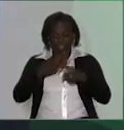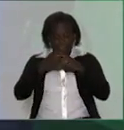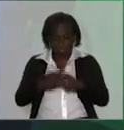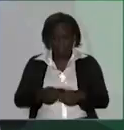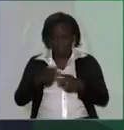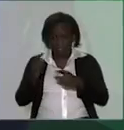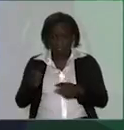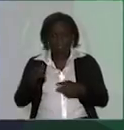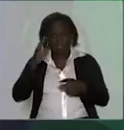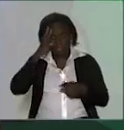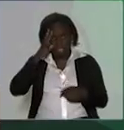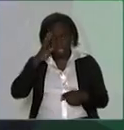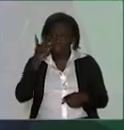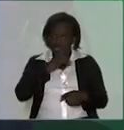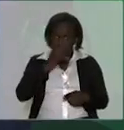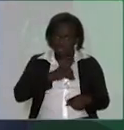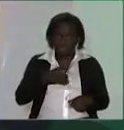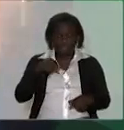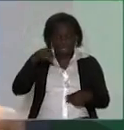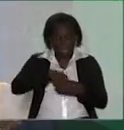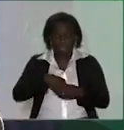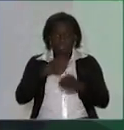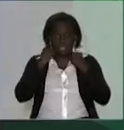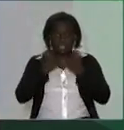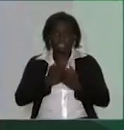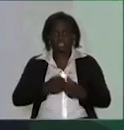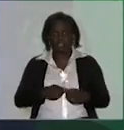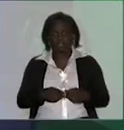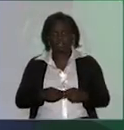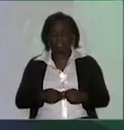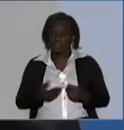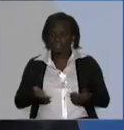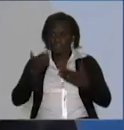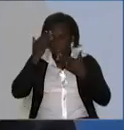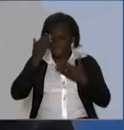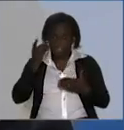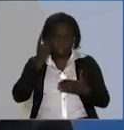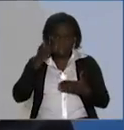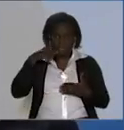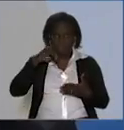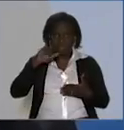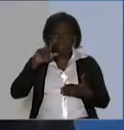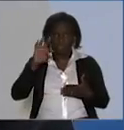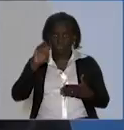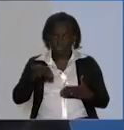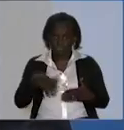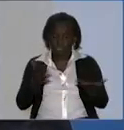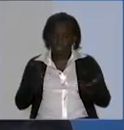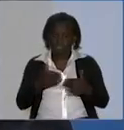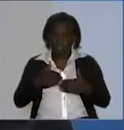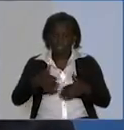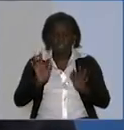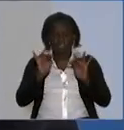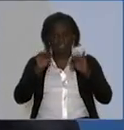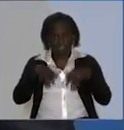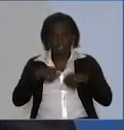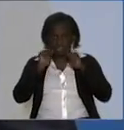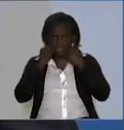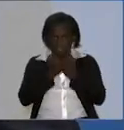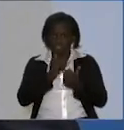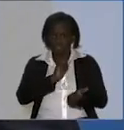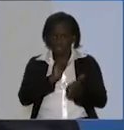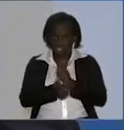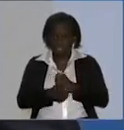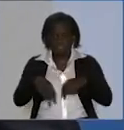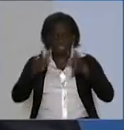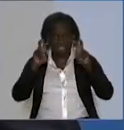realizado com partidas de futebol quarta e domingo no Maracanã. Obrigado, então, ao deputado Milton Rangel. Bem, nós estamos chegando ao final